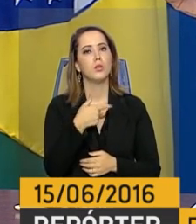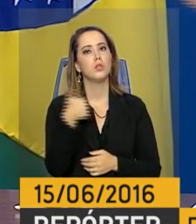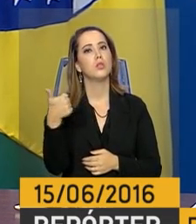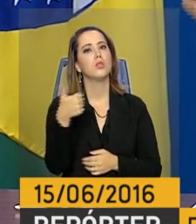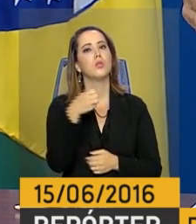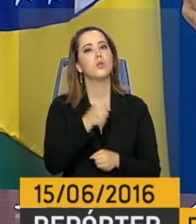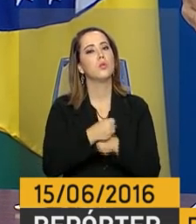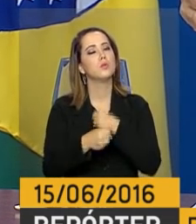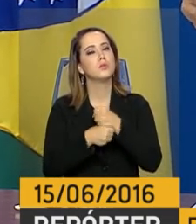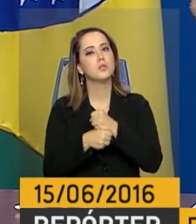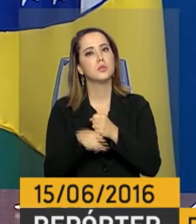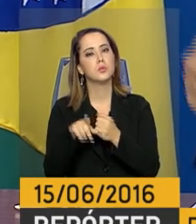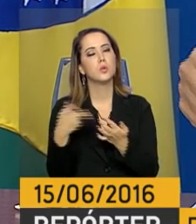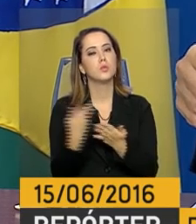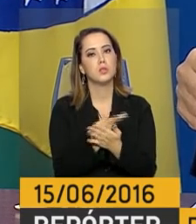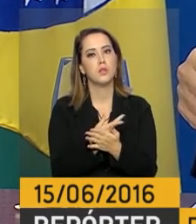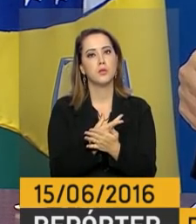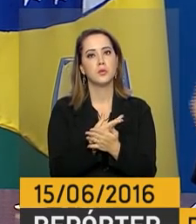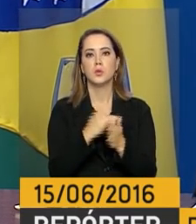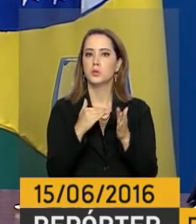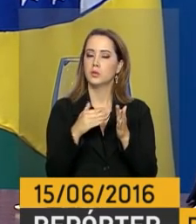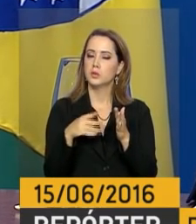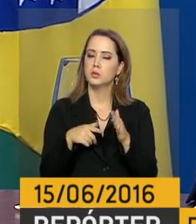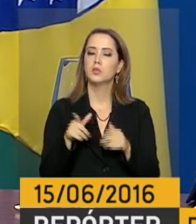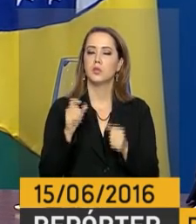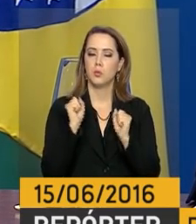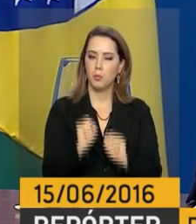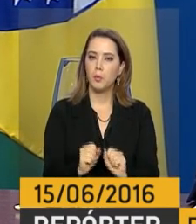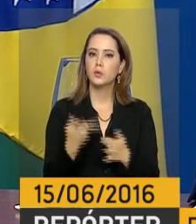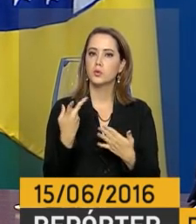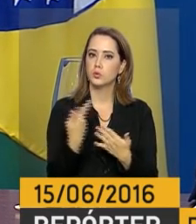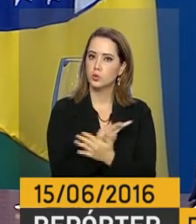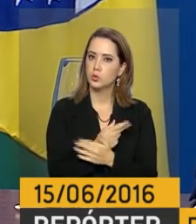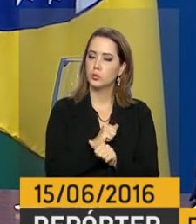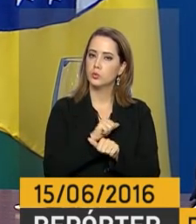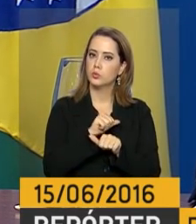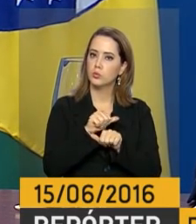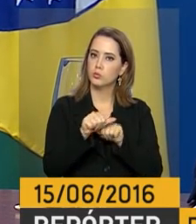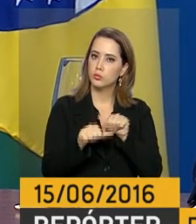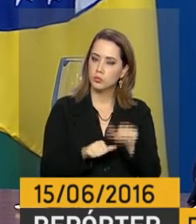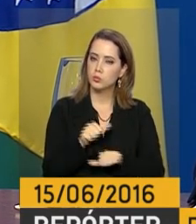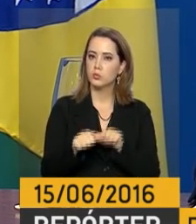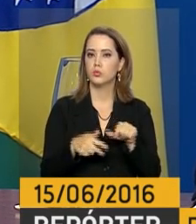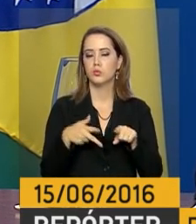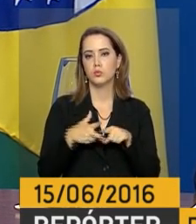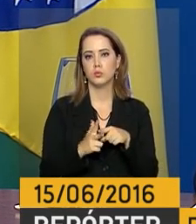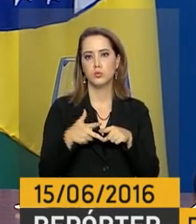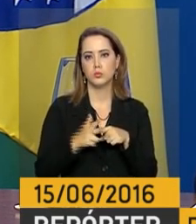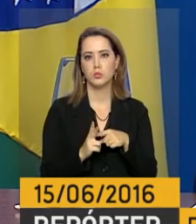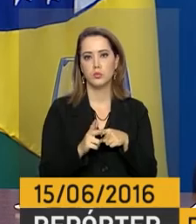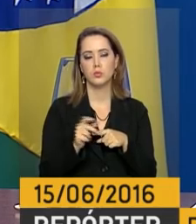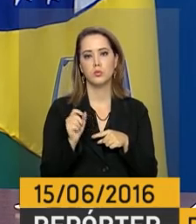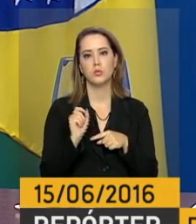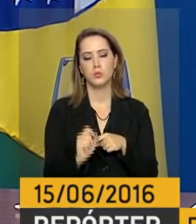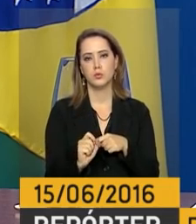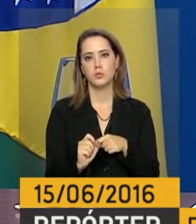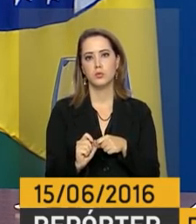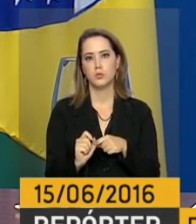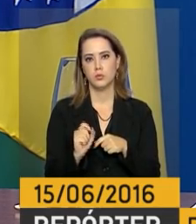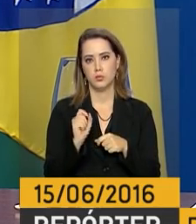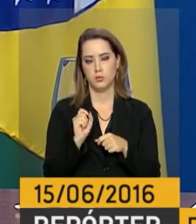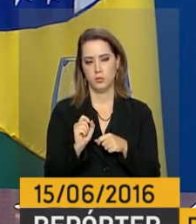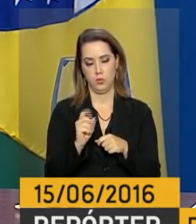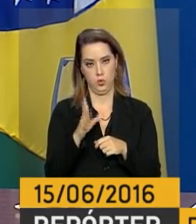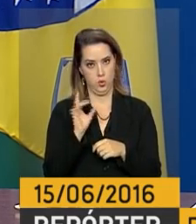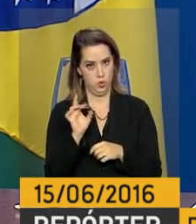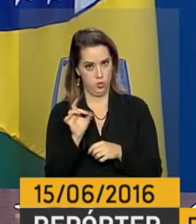de vigência, a partir do 10º ano, já pode haver uma mudança de de critério. Só para